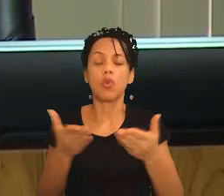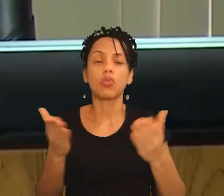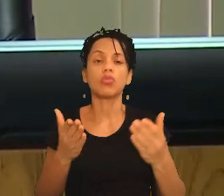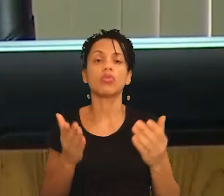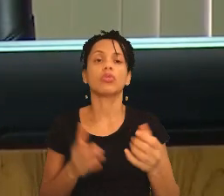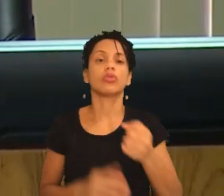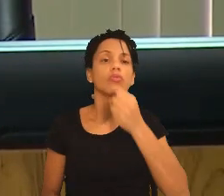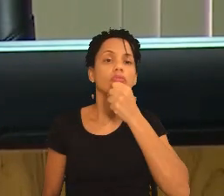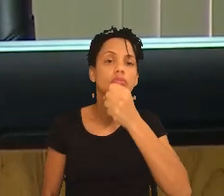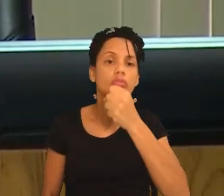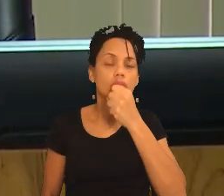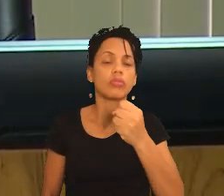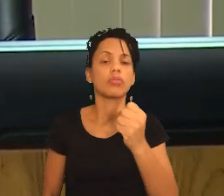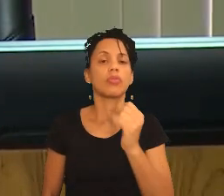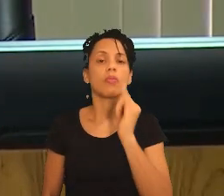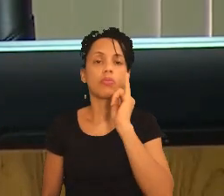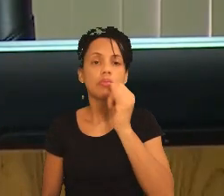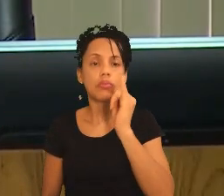linguagem